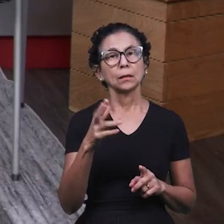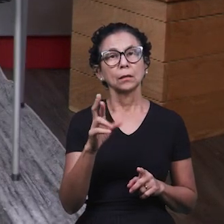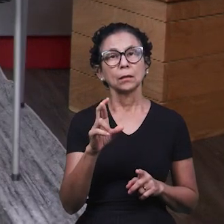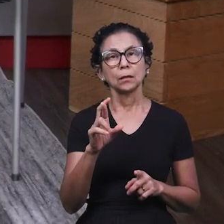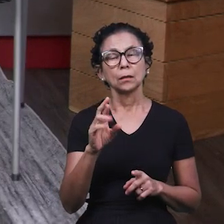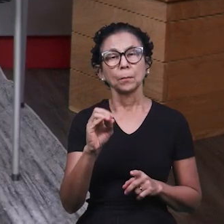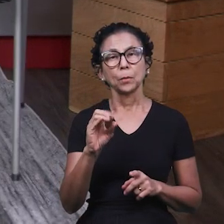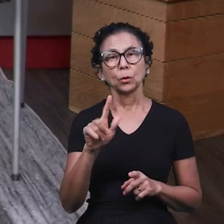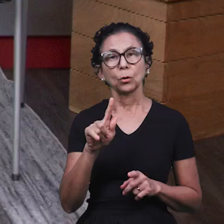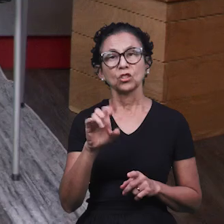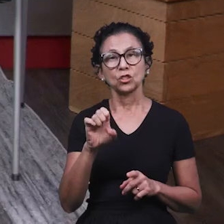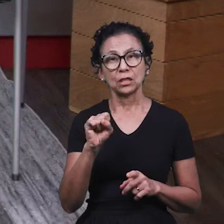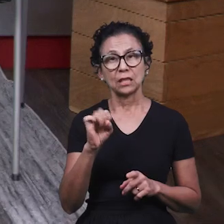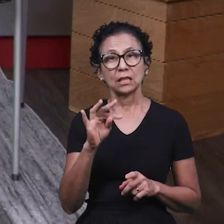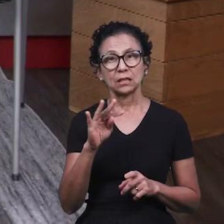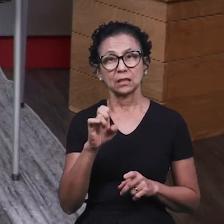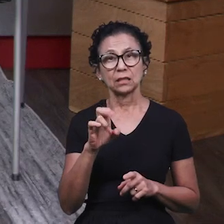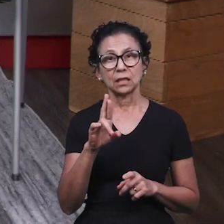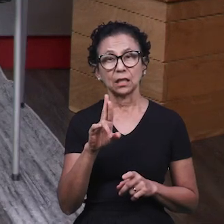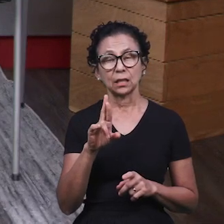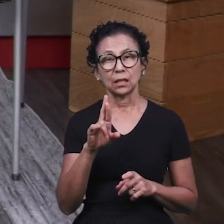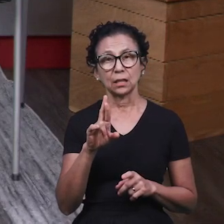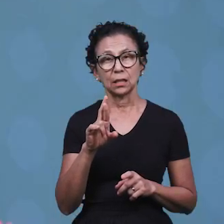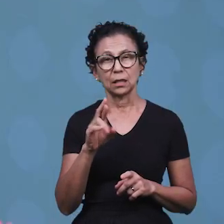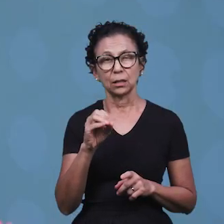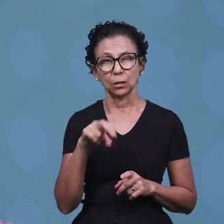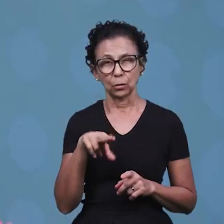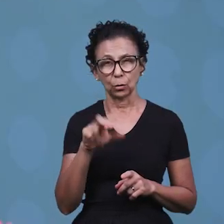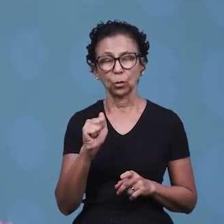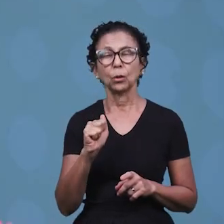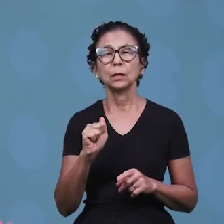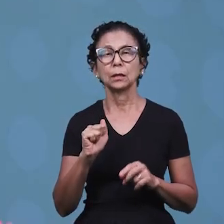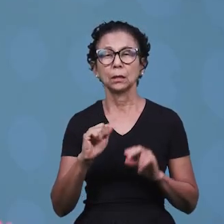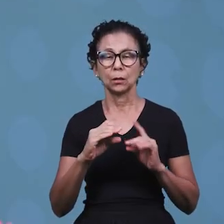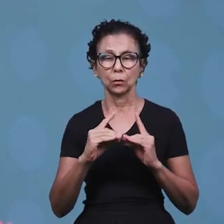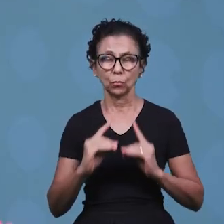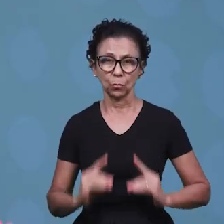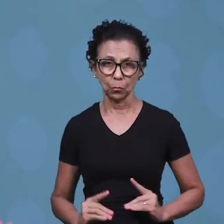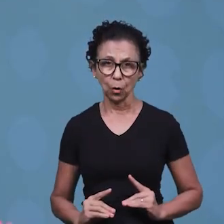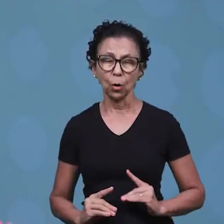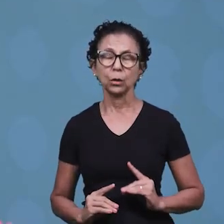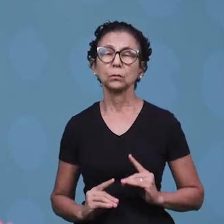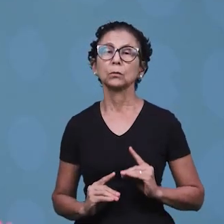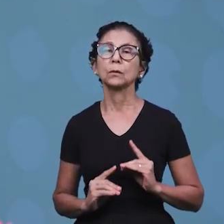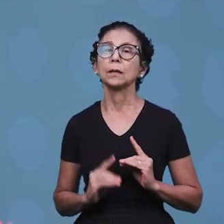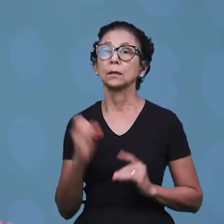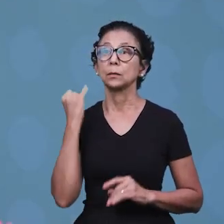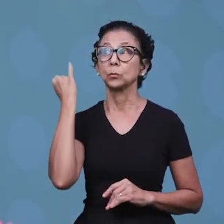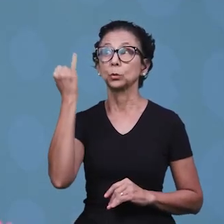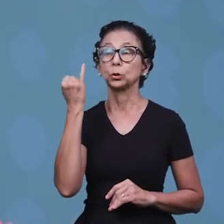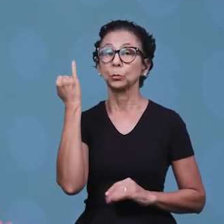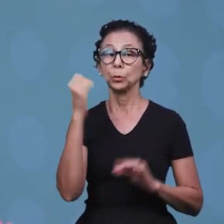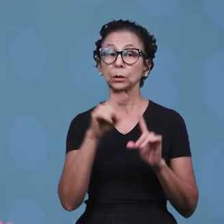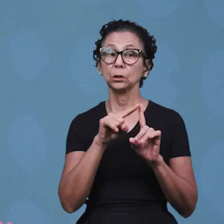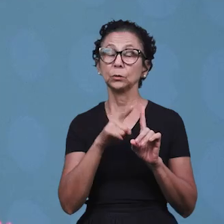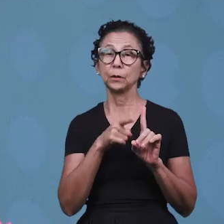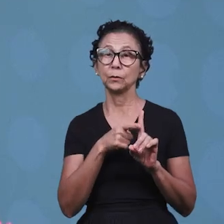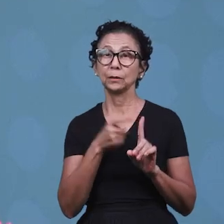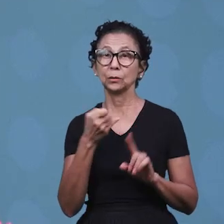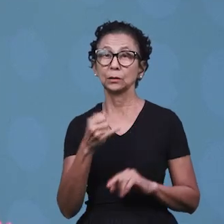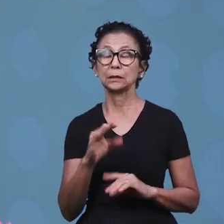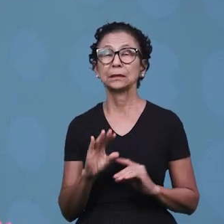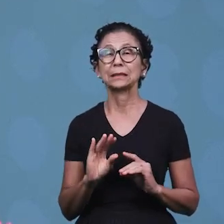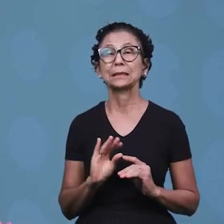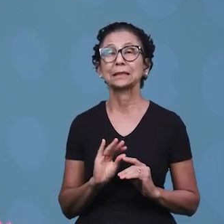nesse processo de gravidez porque ela que mantém a gestação, né? Tanto que quando a progesterona cai